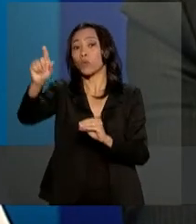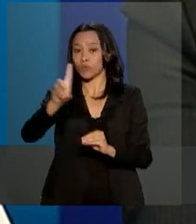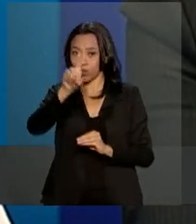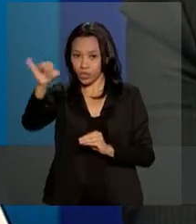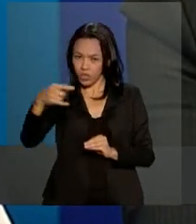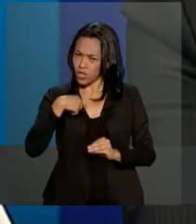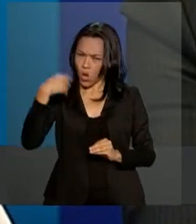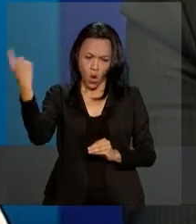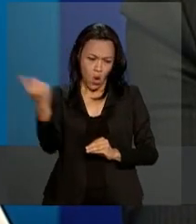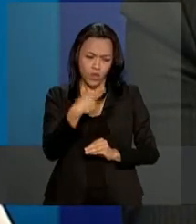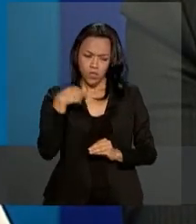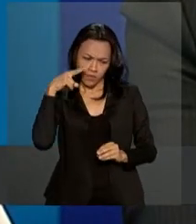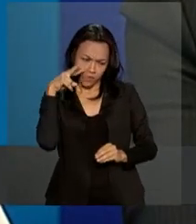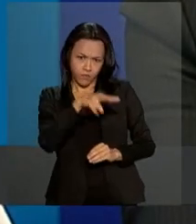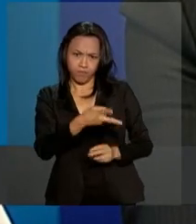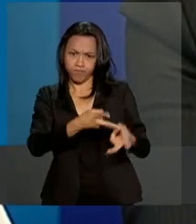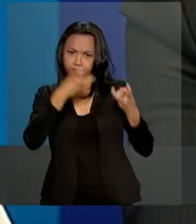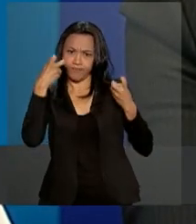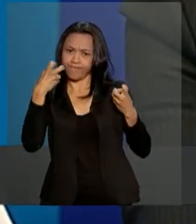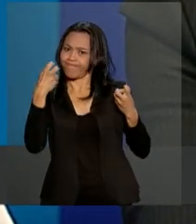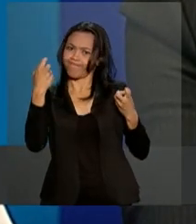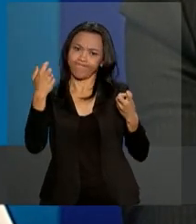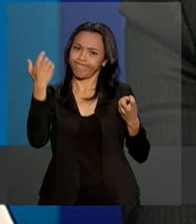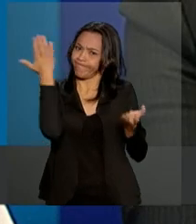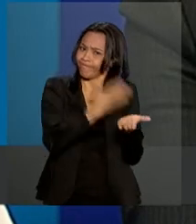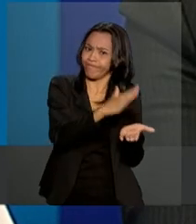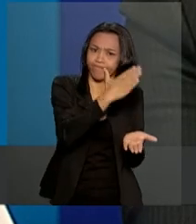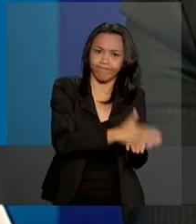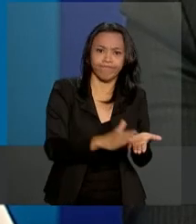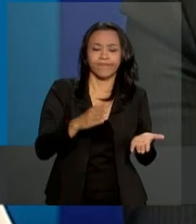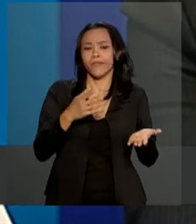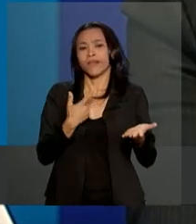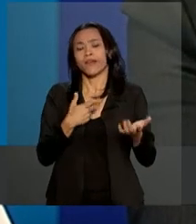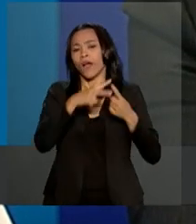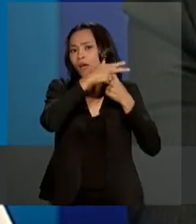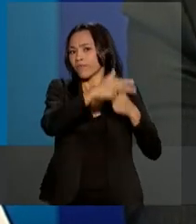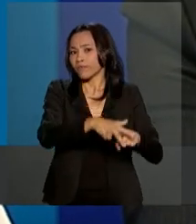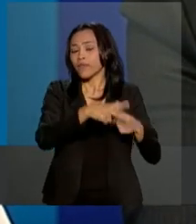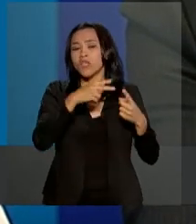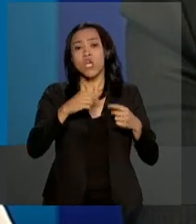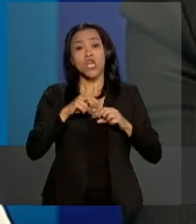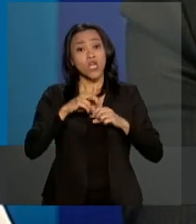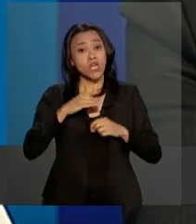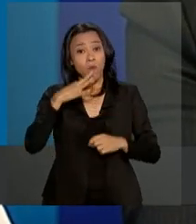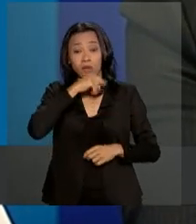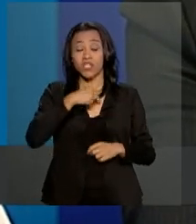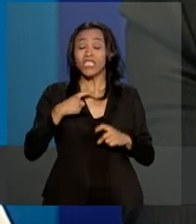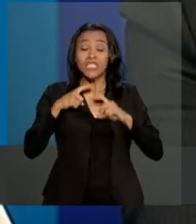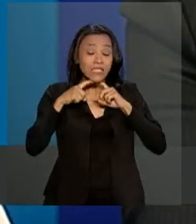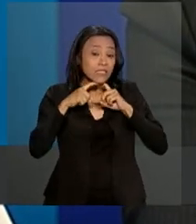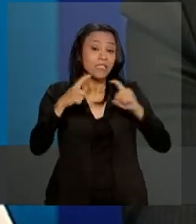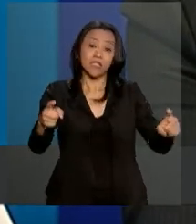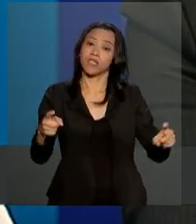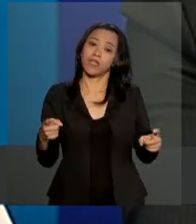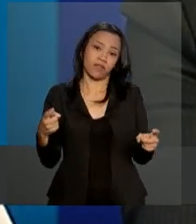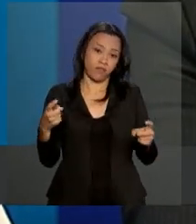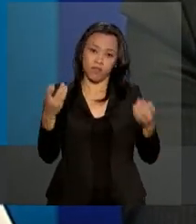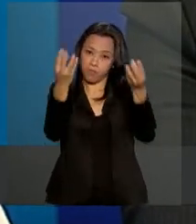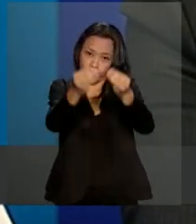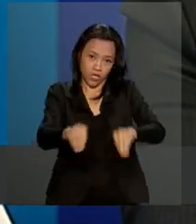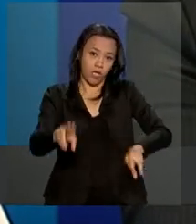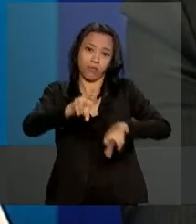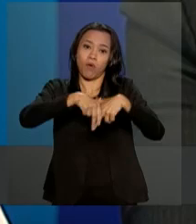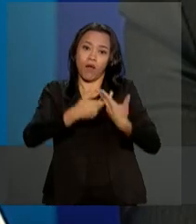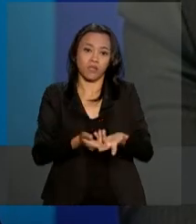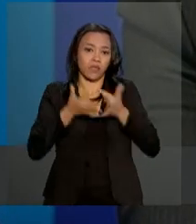nem todos os nossos meios sociais etc eu acredito que ninguém foi prejudicada por fim eu sinceramente acho